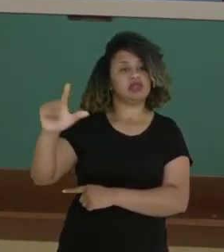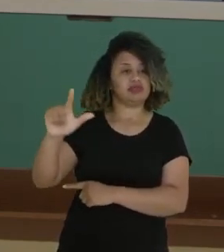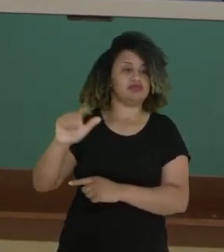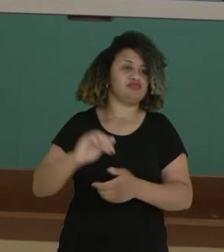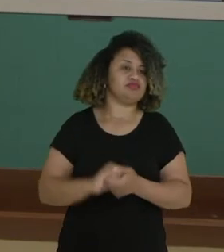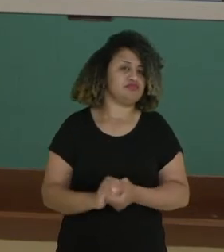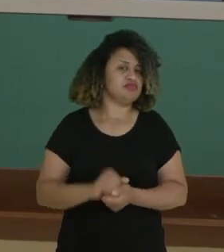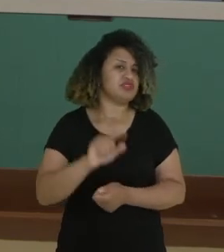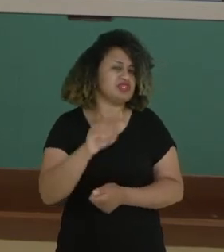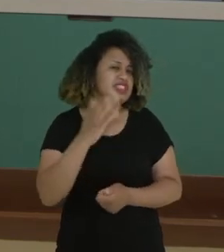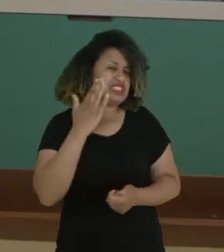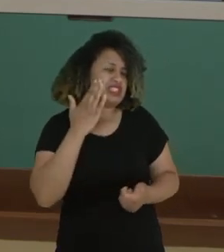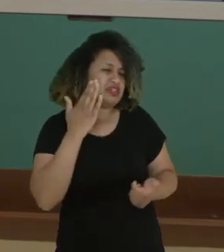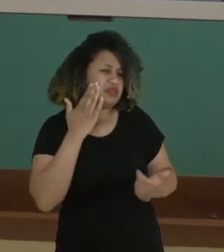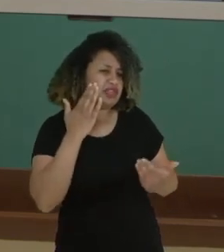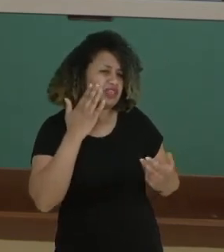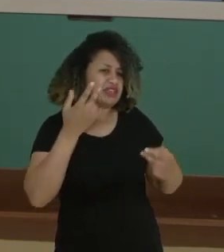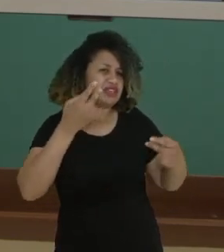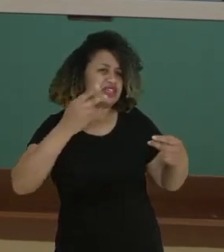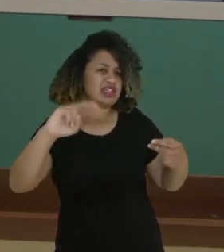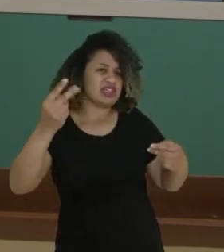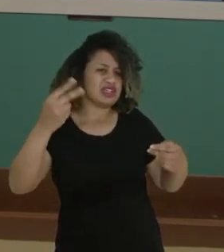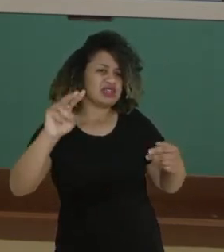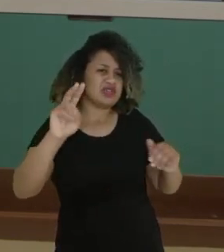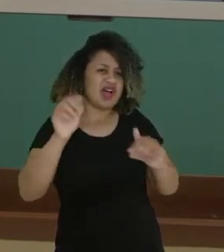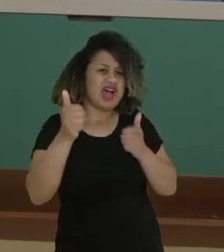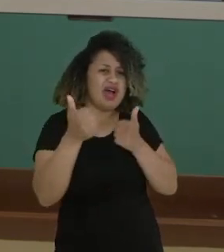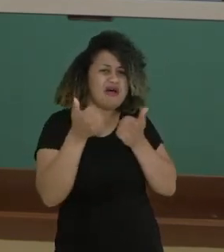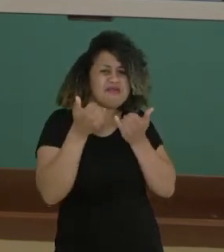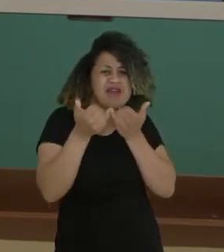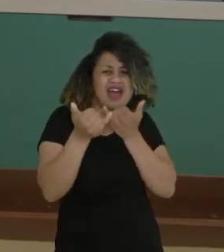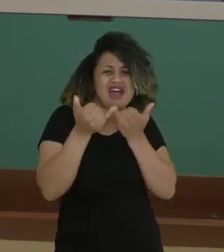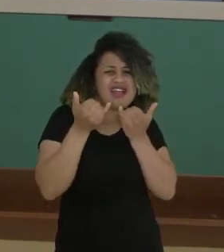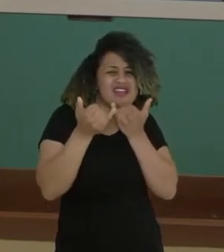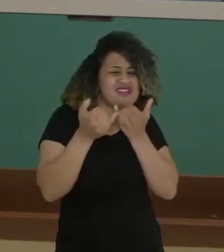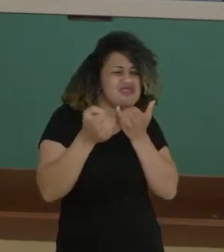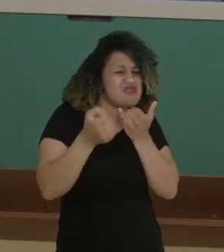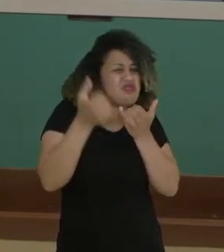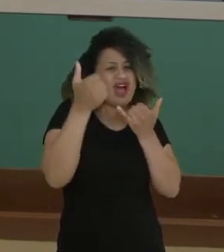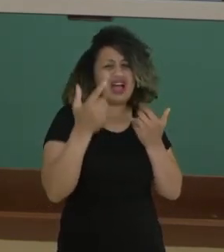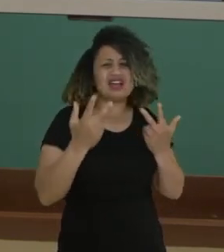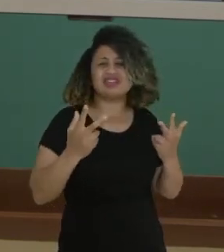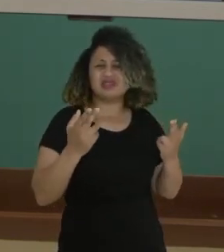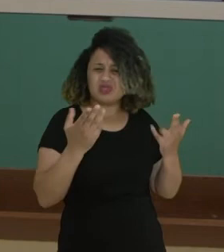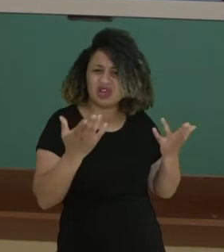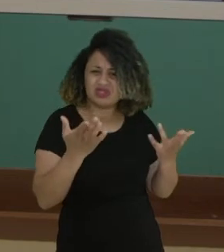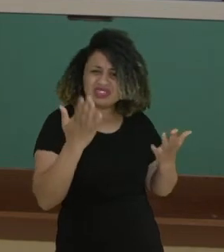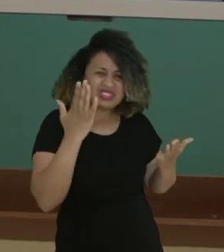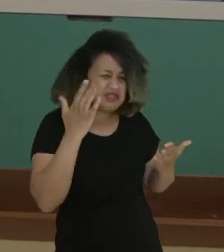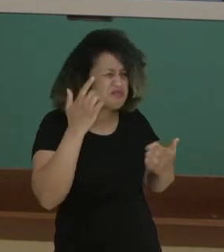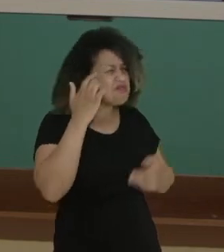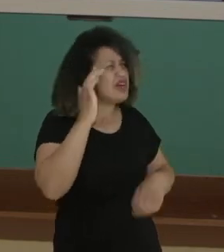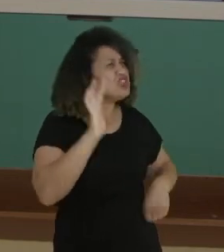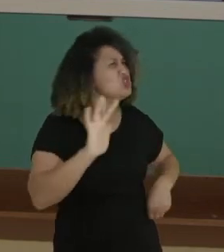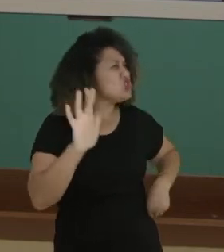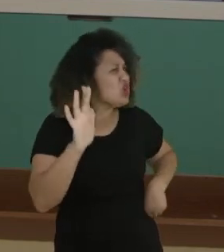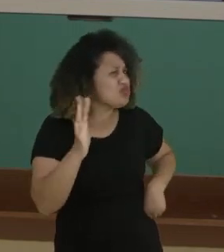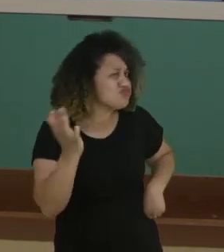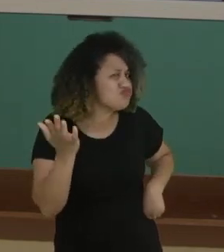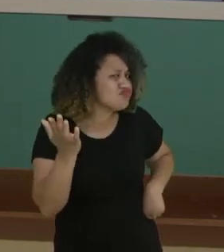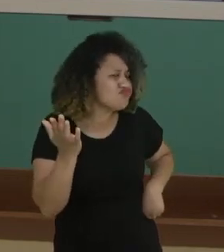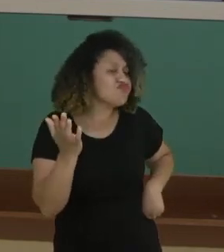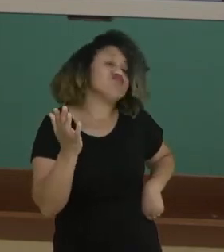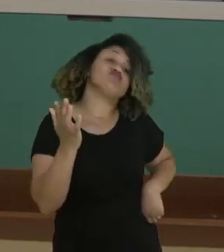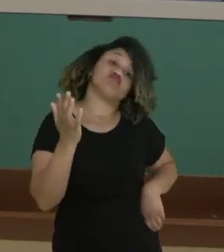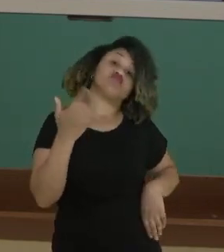Você contava com essa, que essas duas quantidades são quase iguais? Contava? Pois é, né? Então